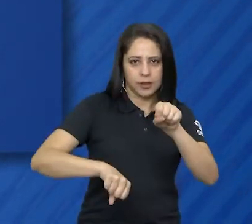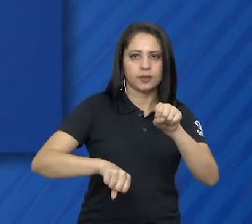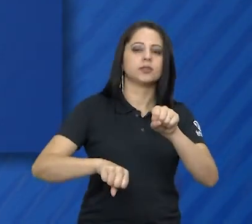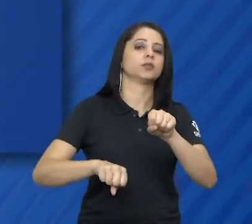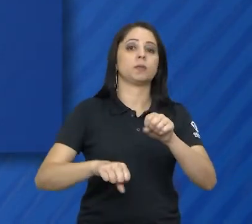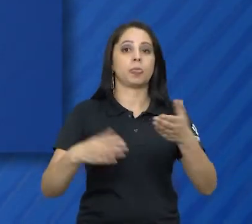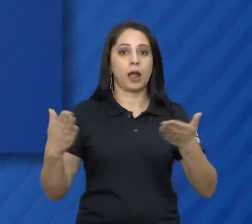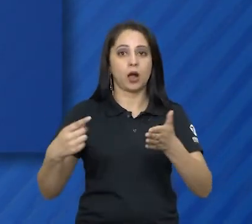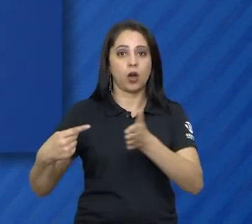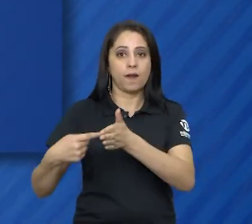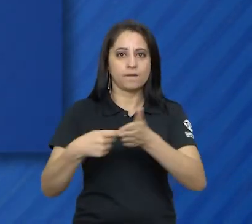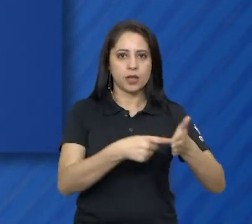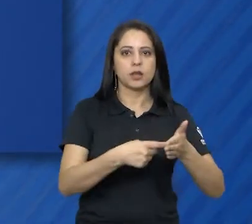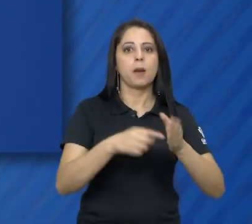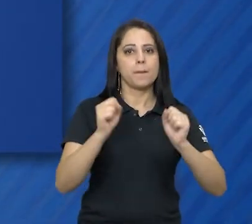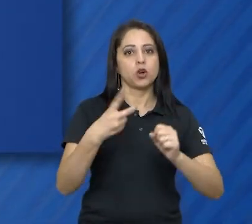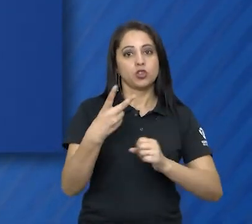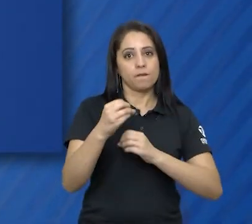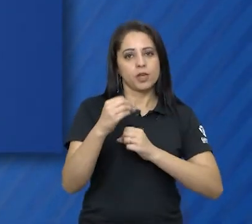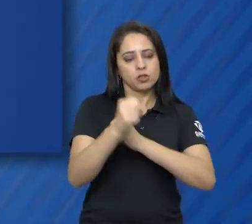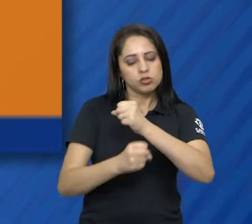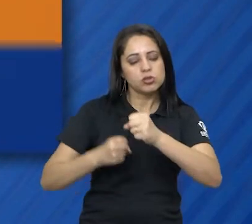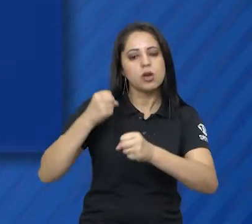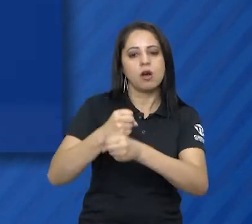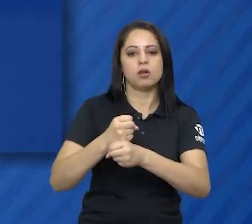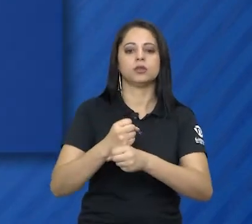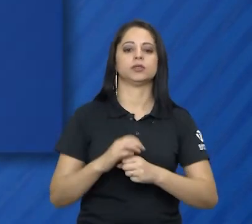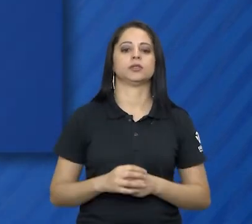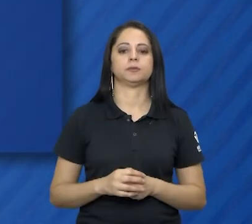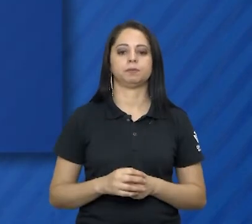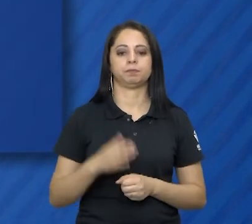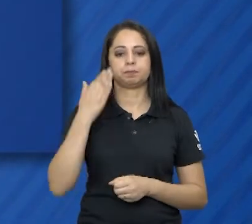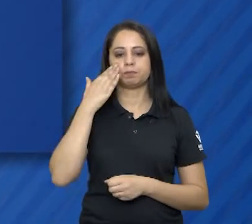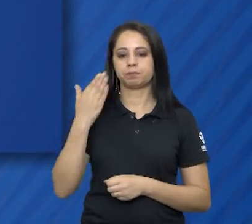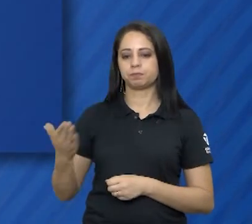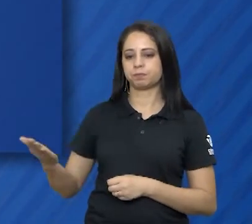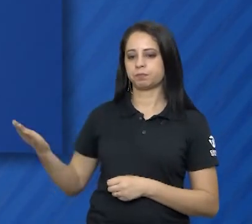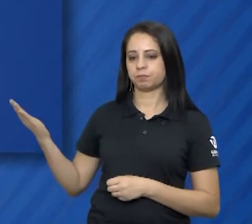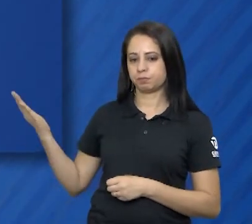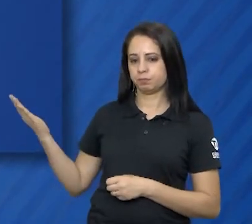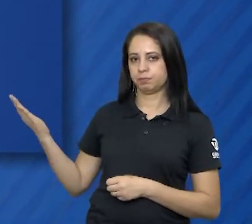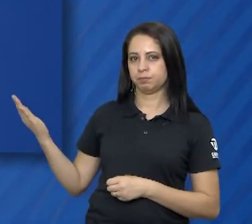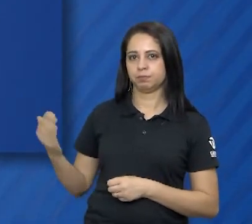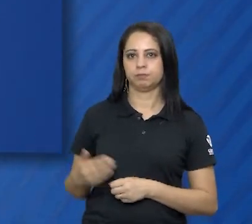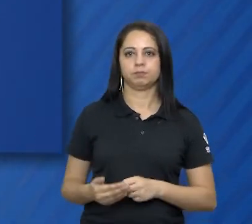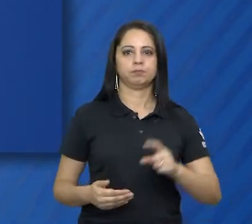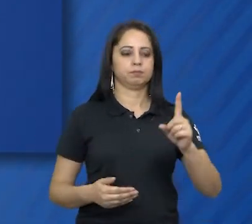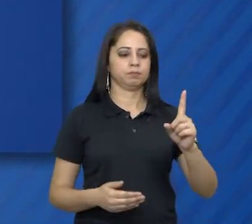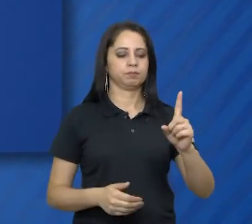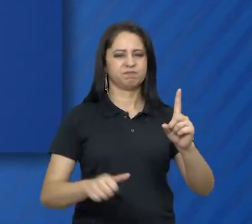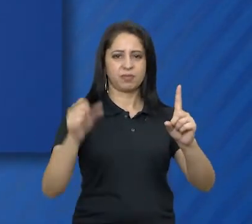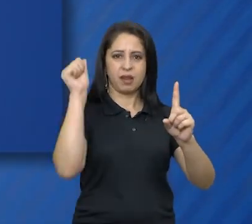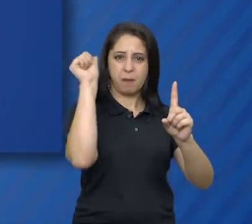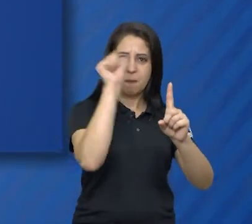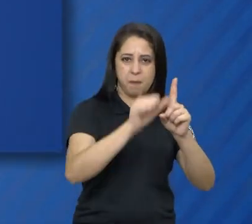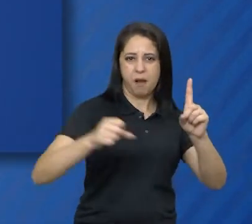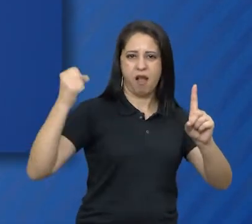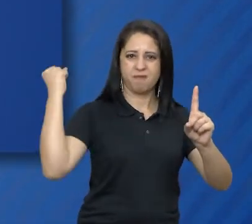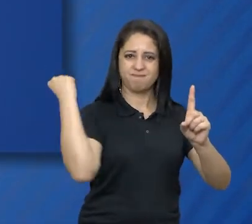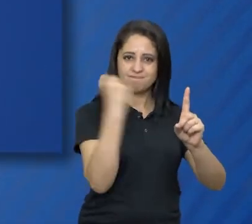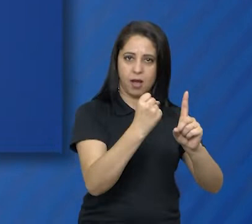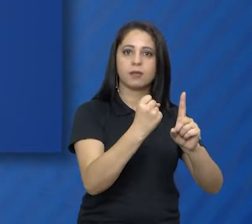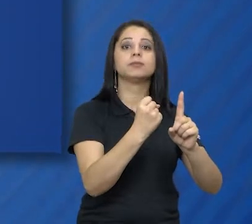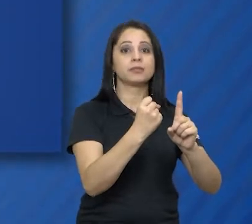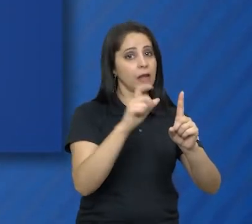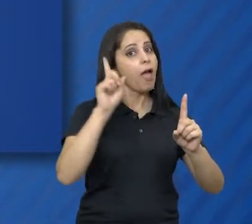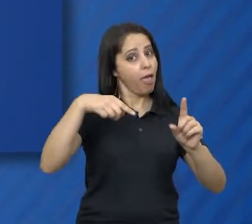para a denúncia aumentou para 20 anos. A lei do feminicídio prevê o homicídio como circunstância qualificadora do